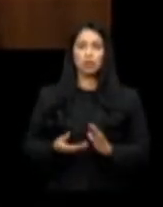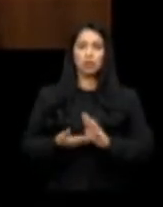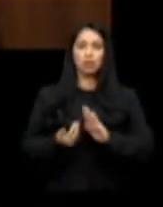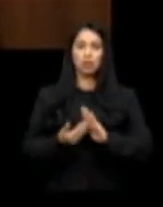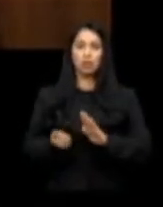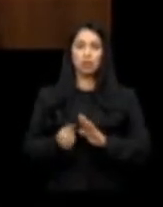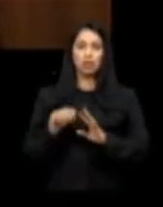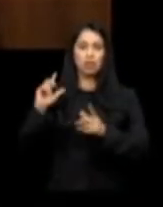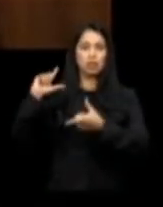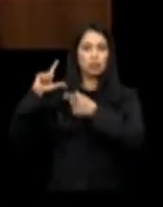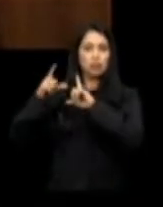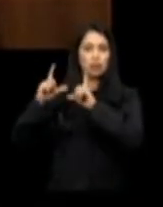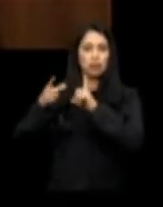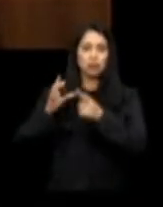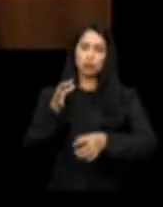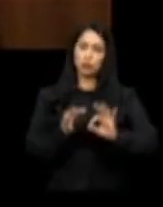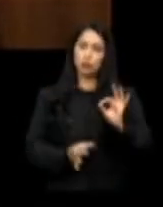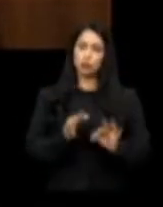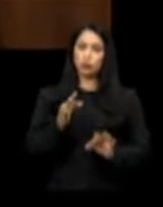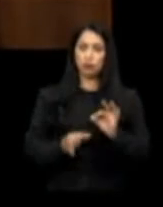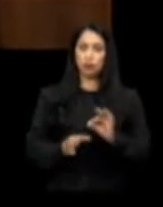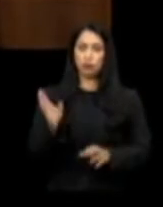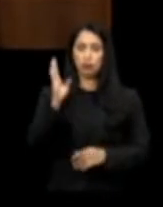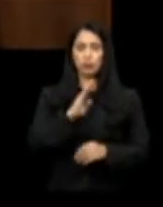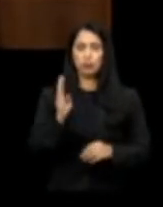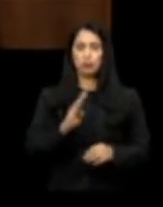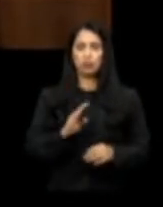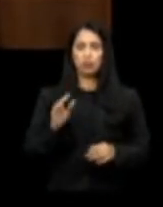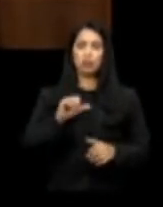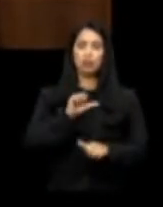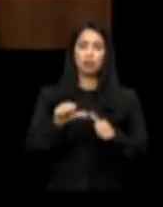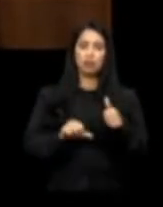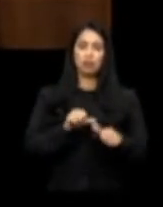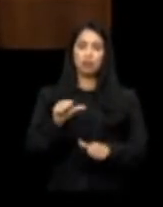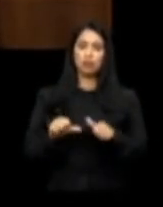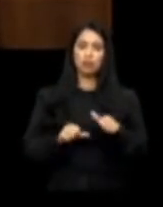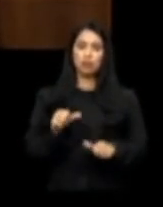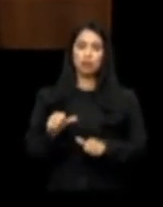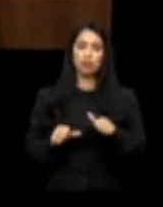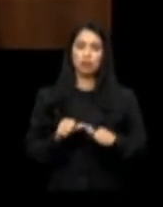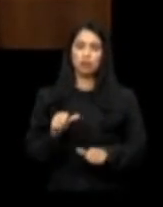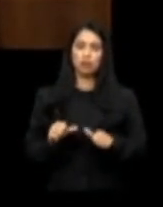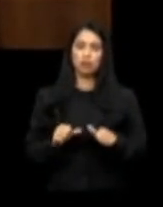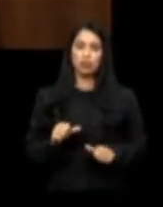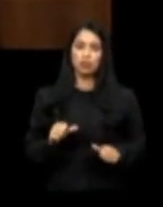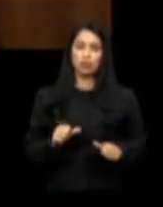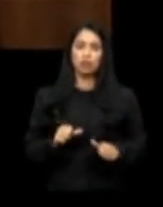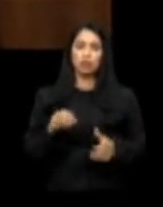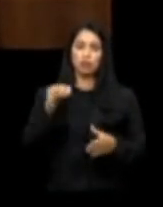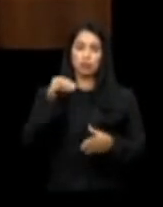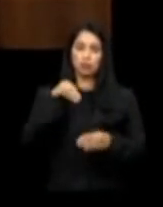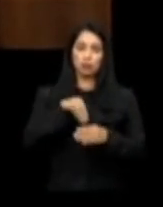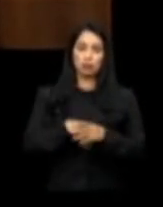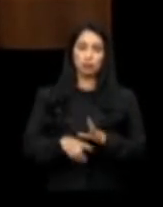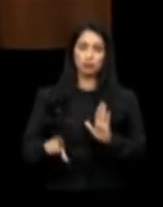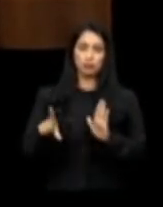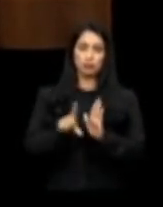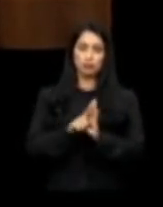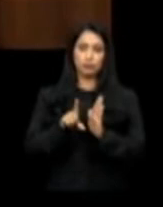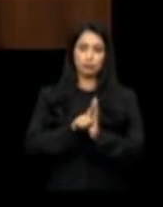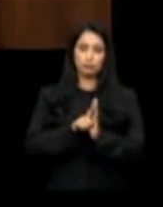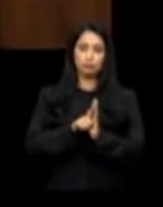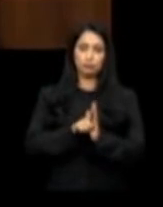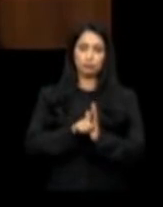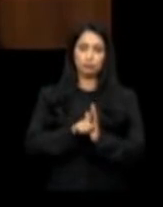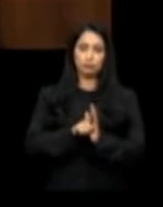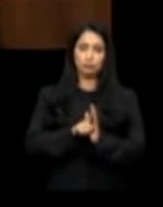própria tradição jurídica brasileira, naquilo que transformada pelos recentes influxos legislativos. A rigor, entre nós, há